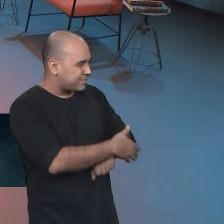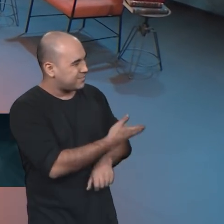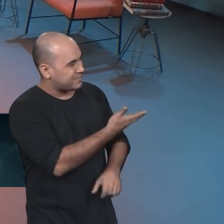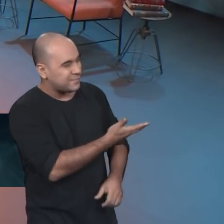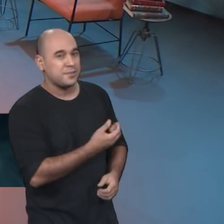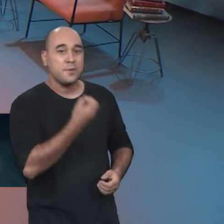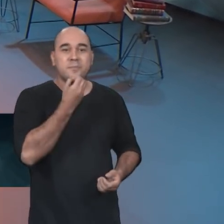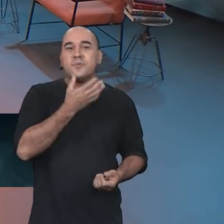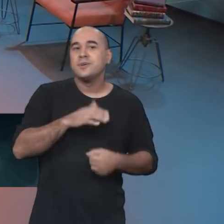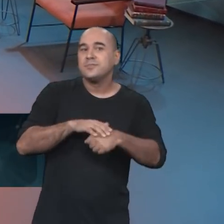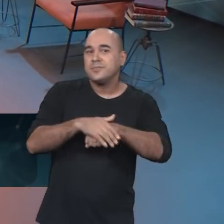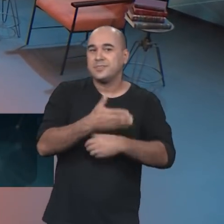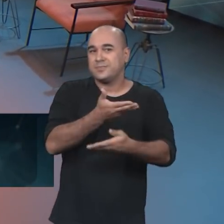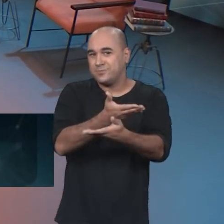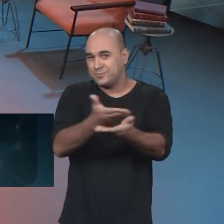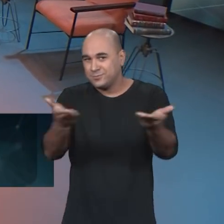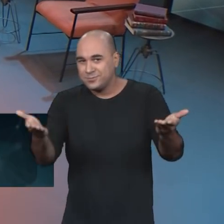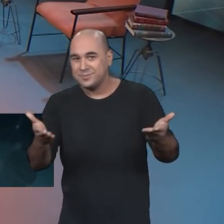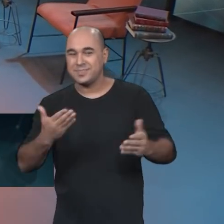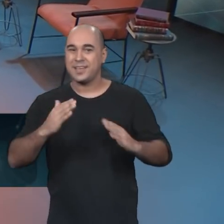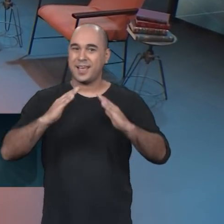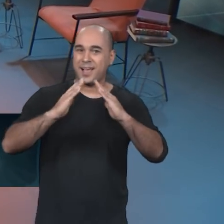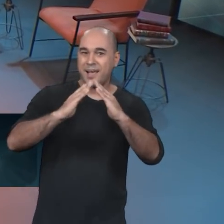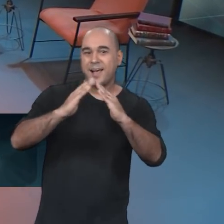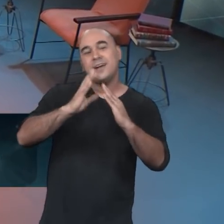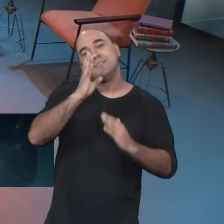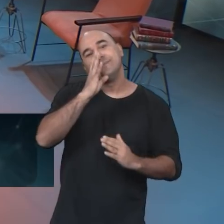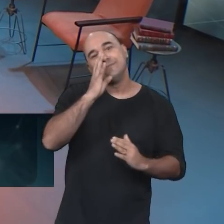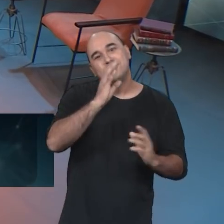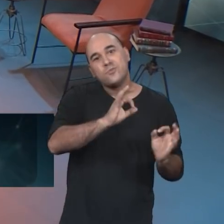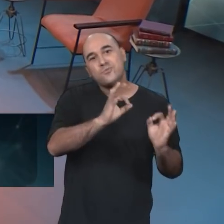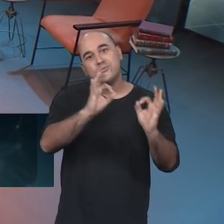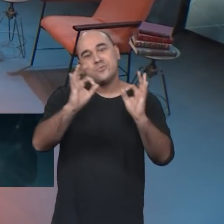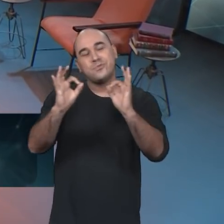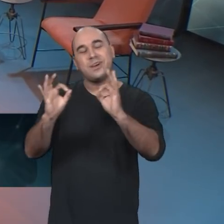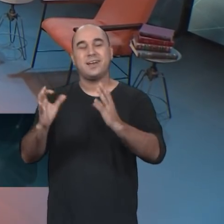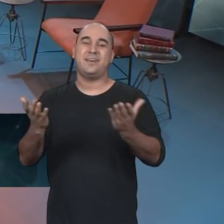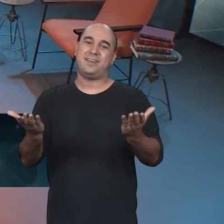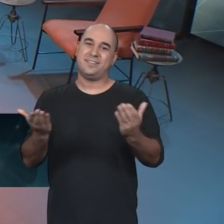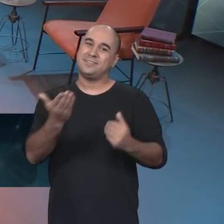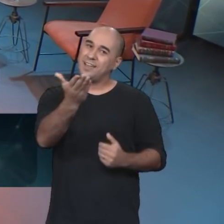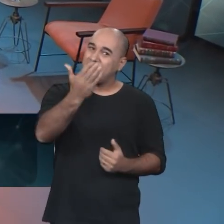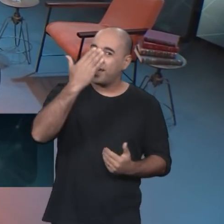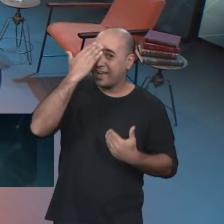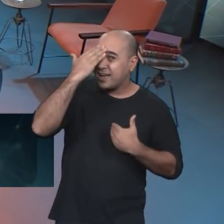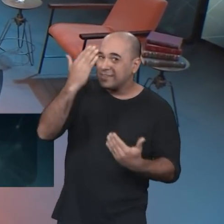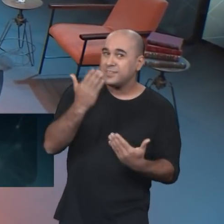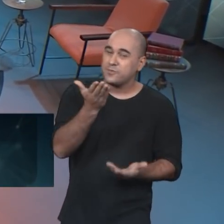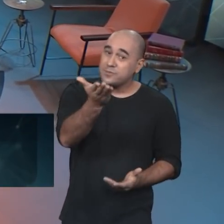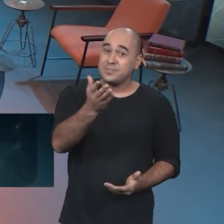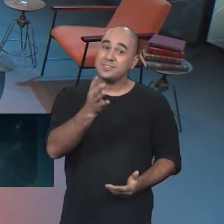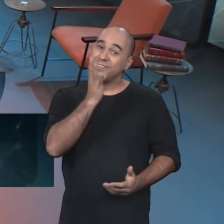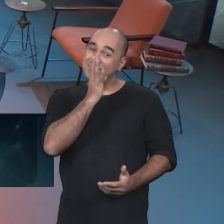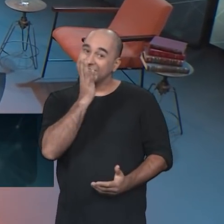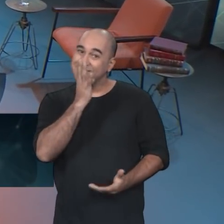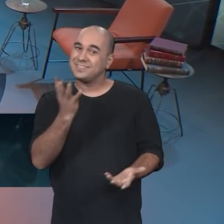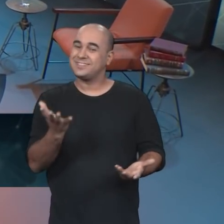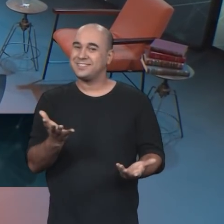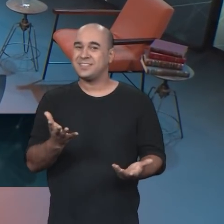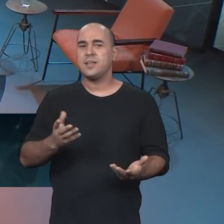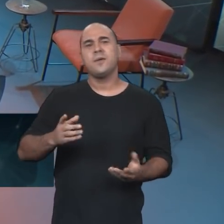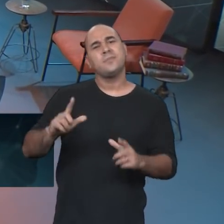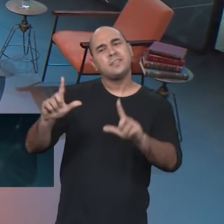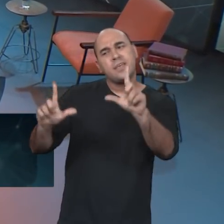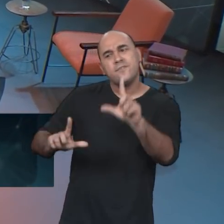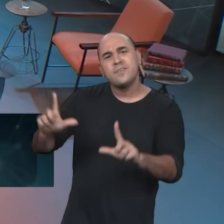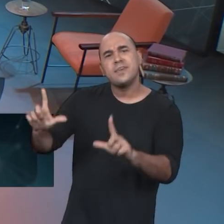você. Boa noite para você de casa que está nos acompanhando. A gente quer agradecer a sua companhia aqui com a gente, seja pela TV, pela